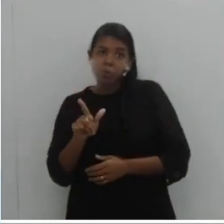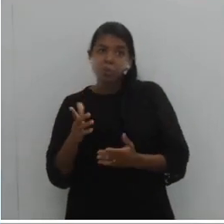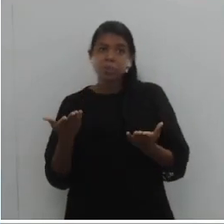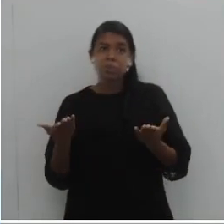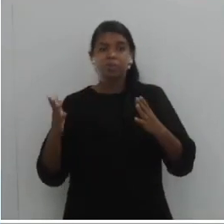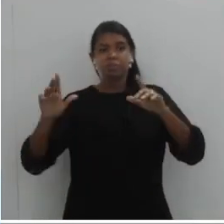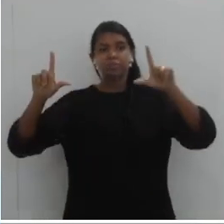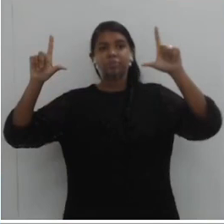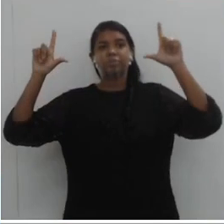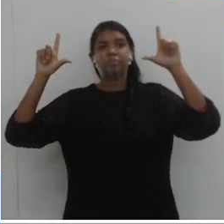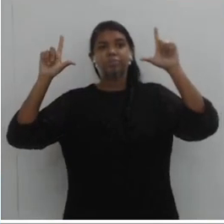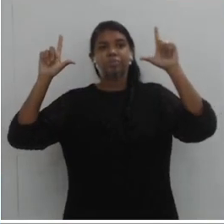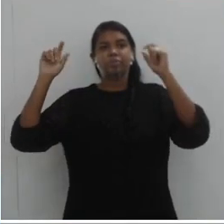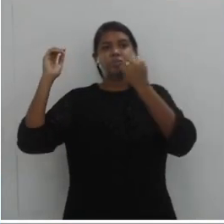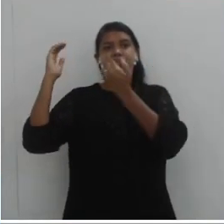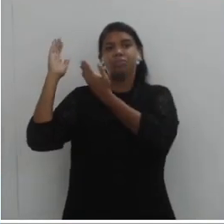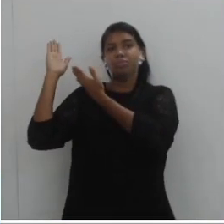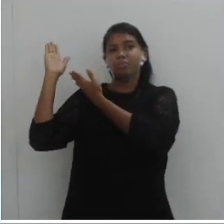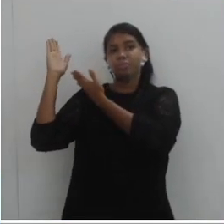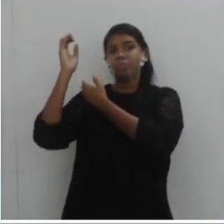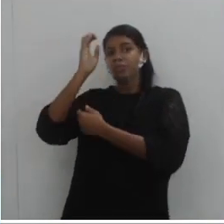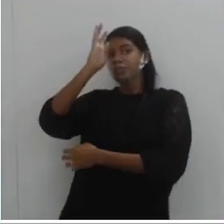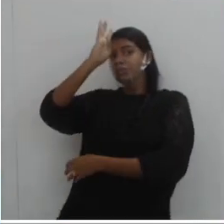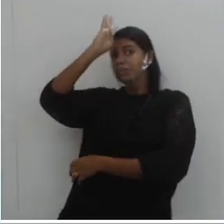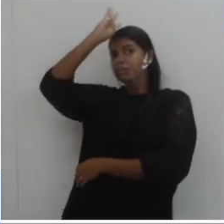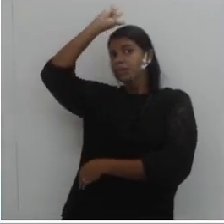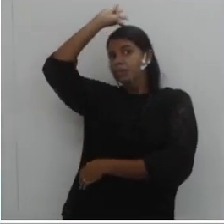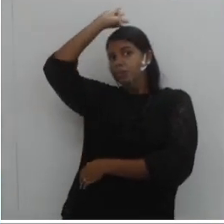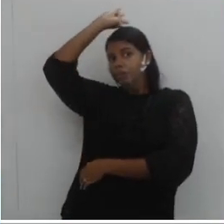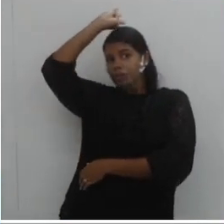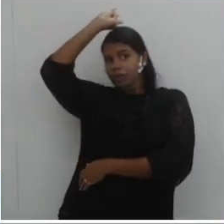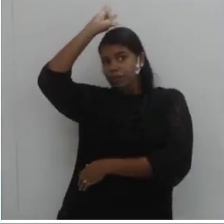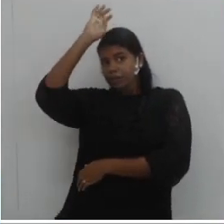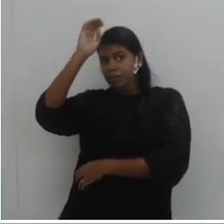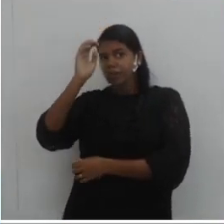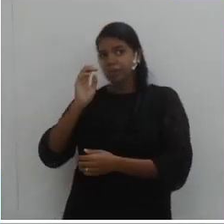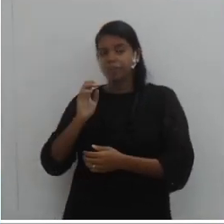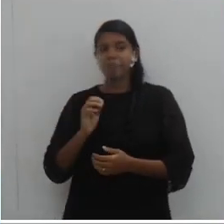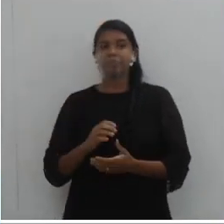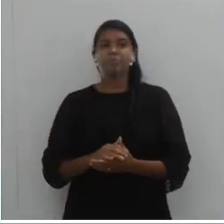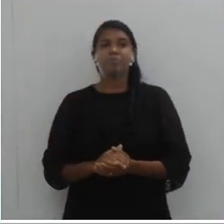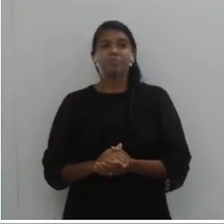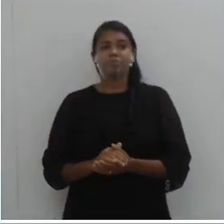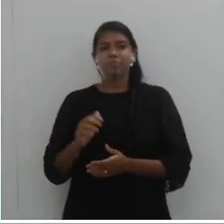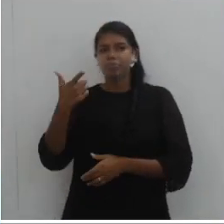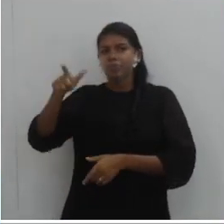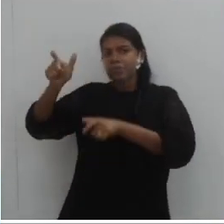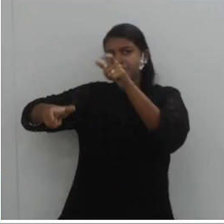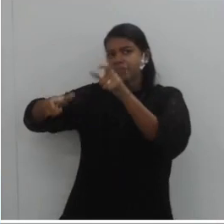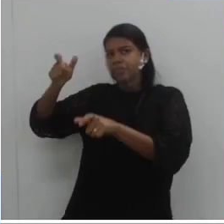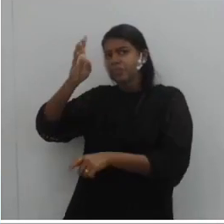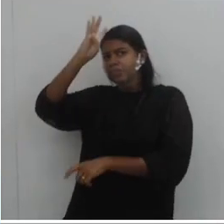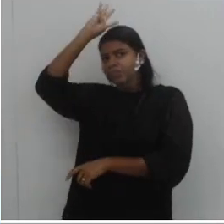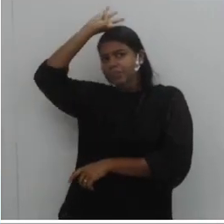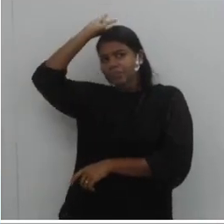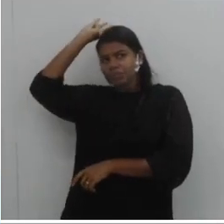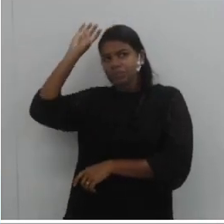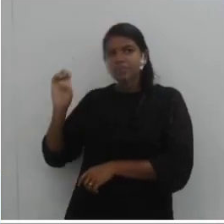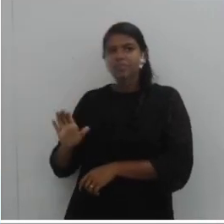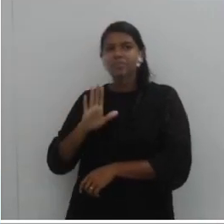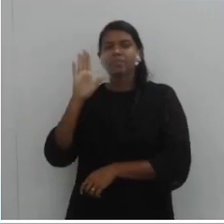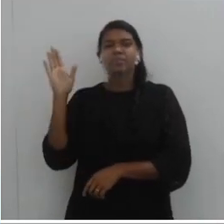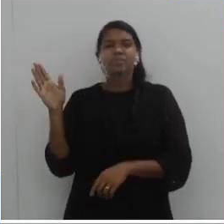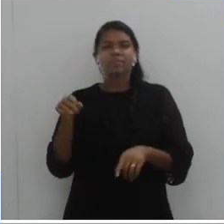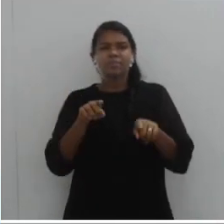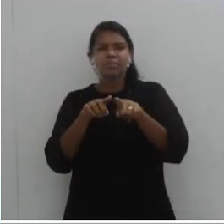agora a gente vai para Roma. Roma, que é uma outra civilização ali na Europa, bem pertinho da Grécia.